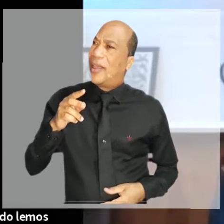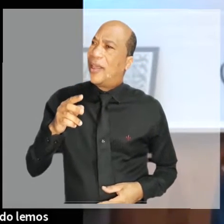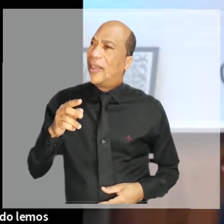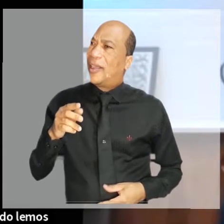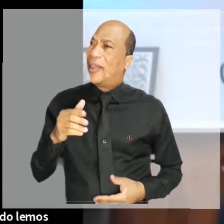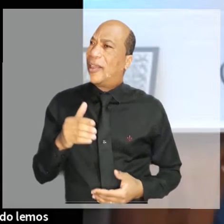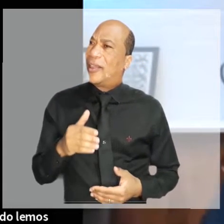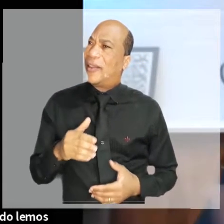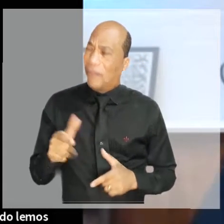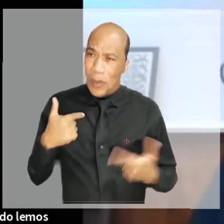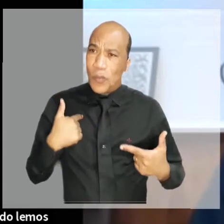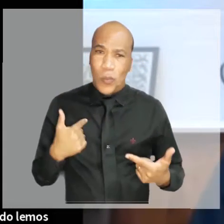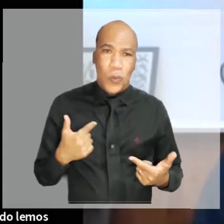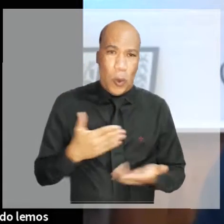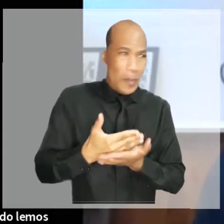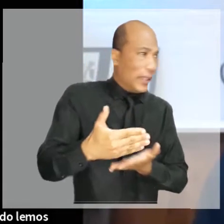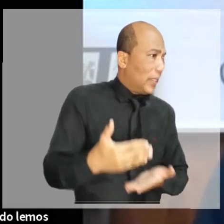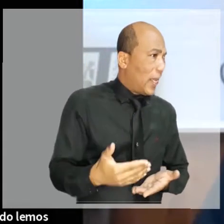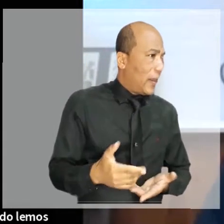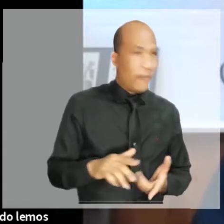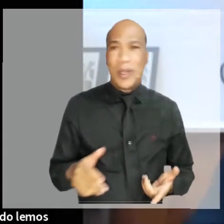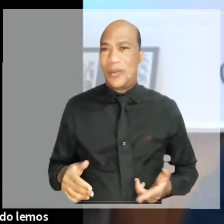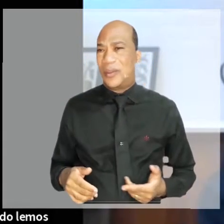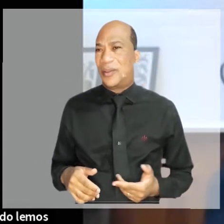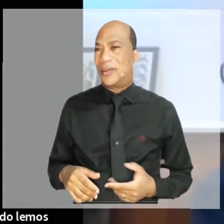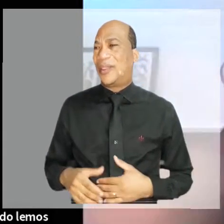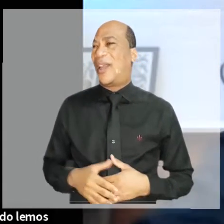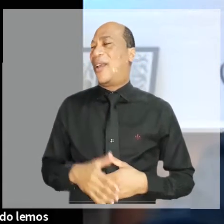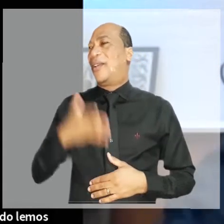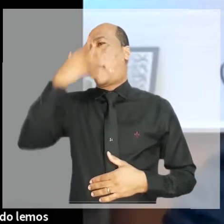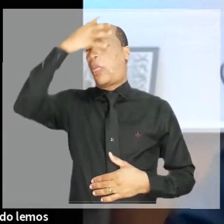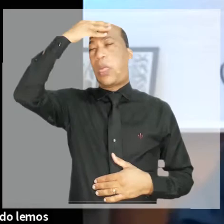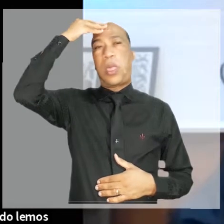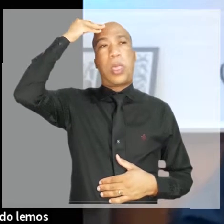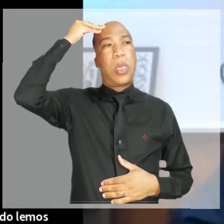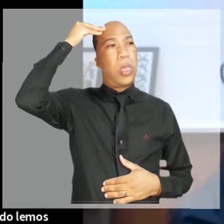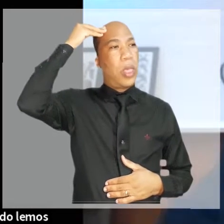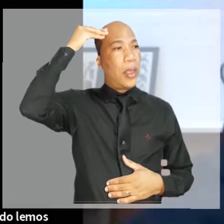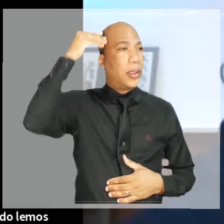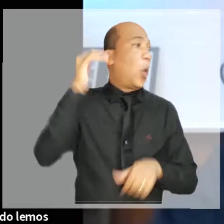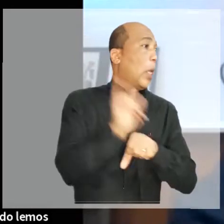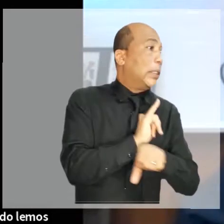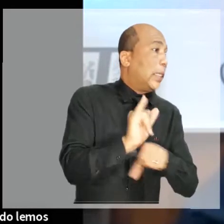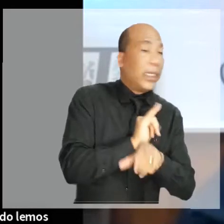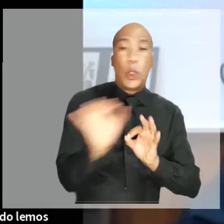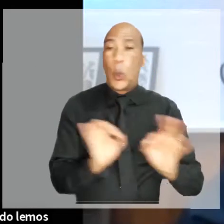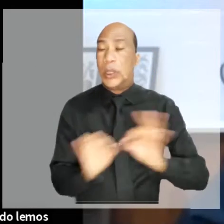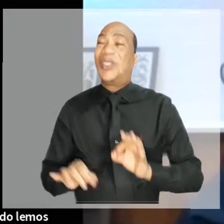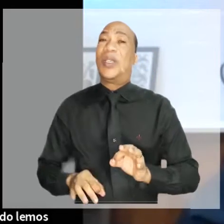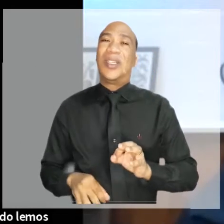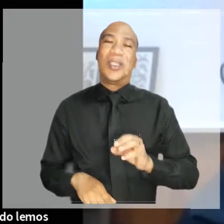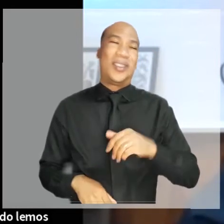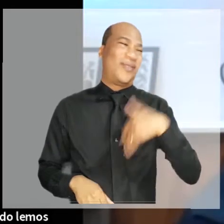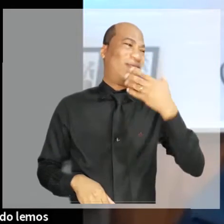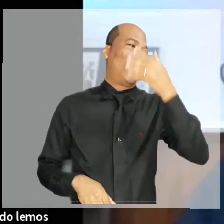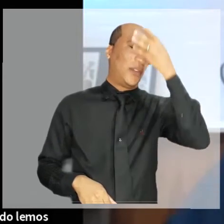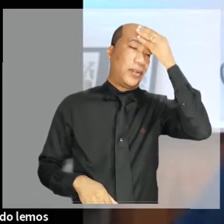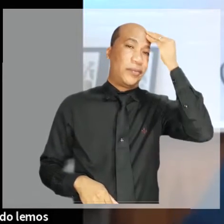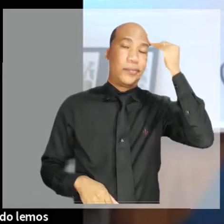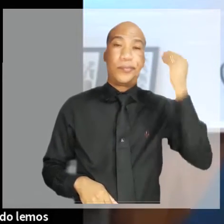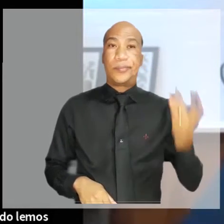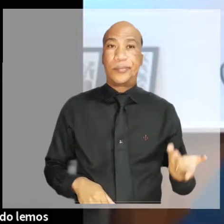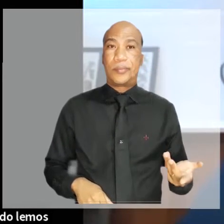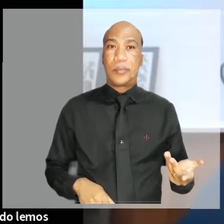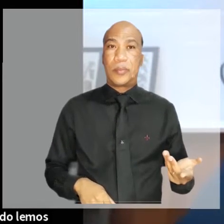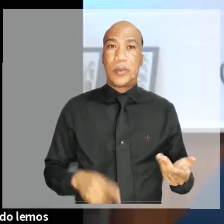espaço por improviso, né? O nosso jeitinho, você esquece o planejamento e entra com o improviso. Quando eu estive